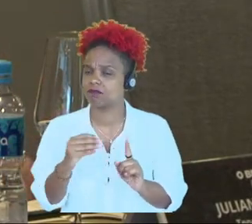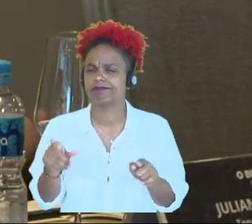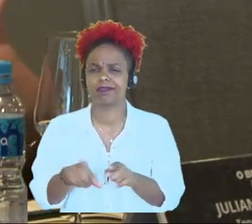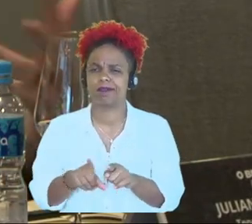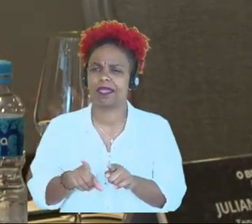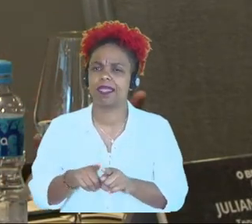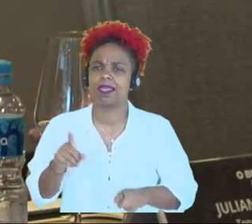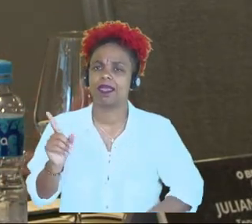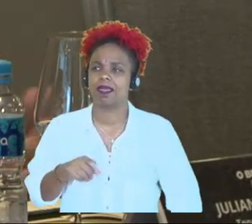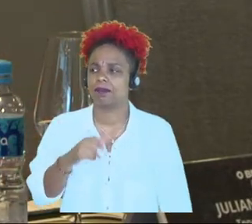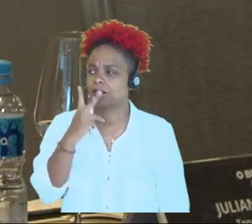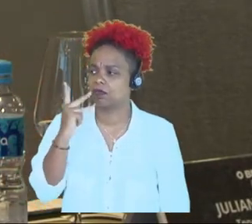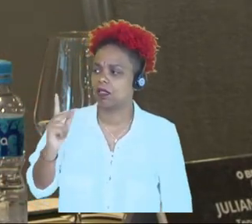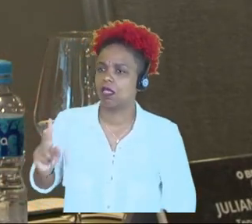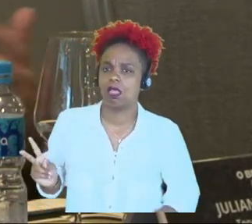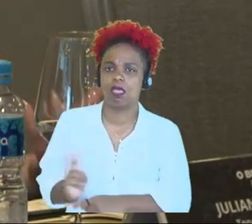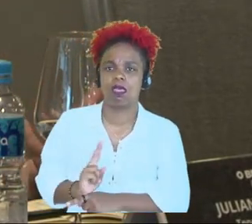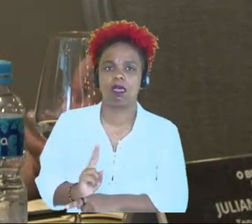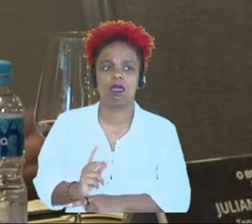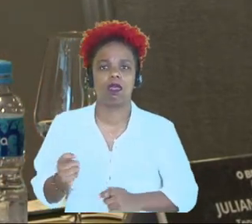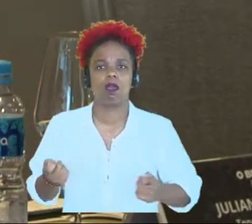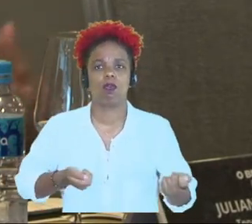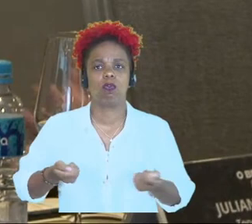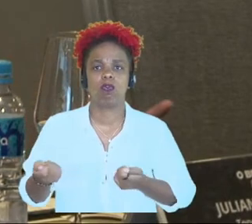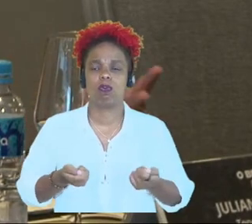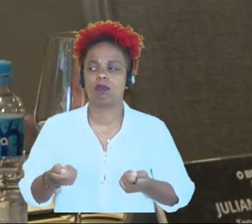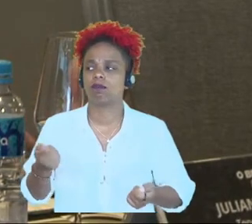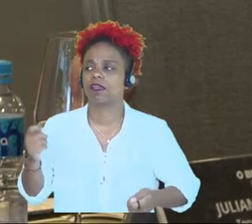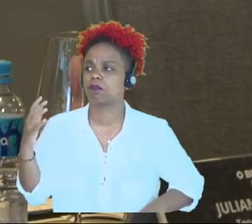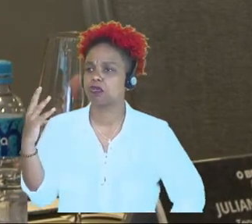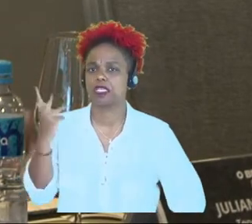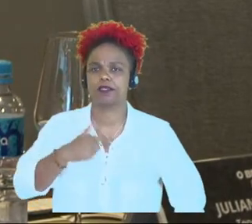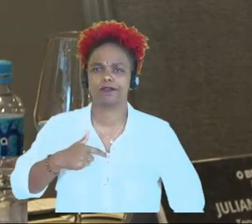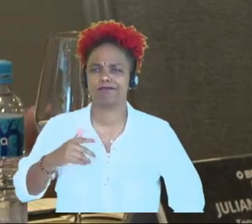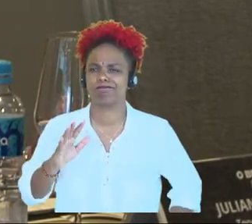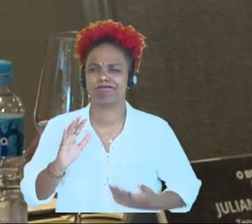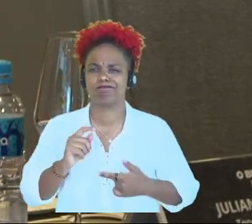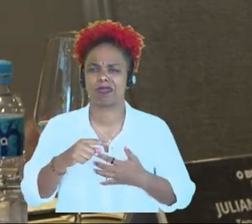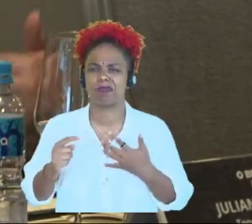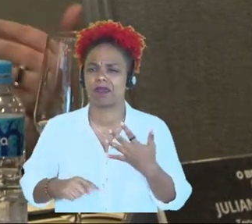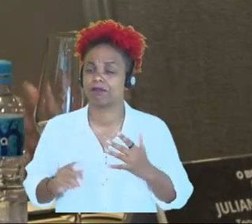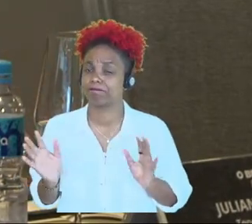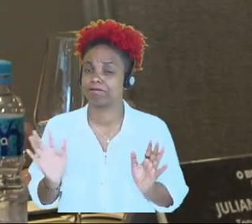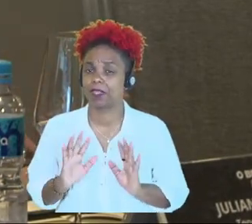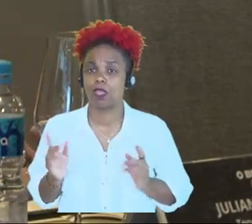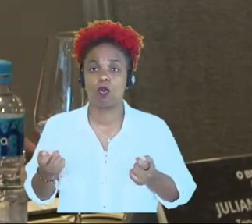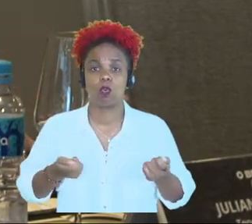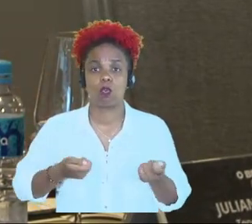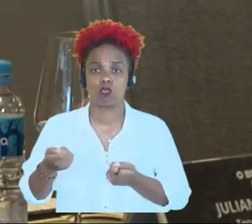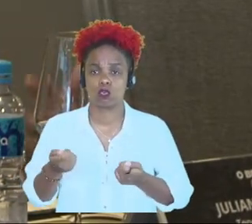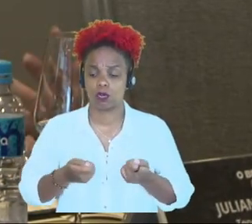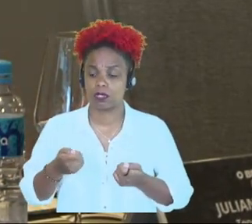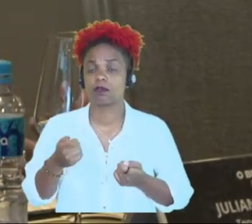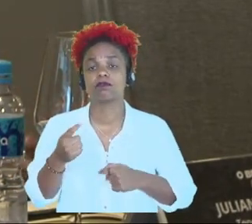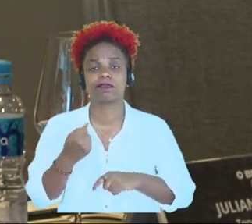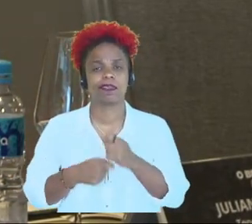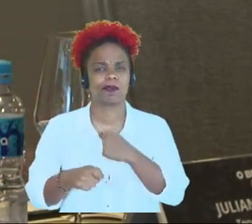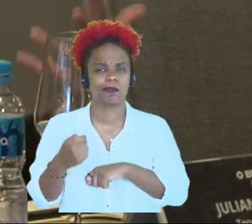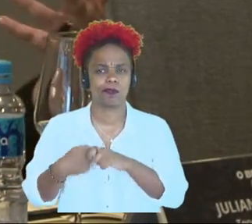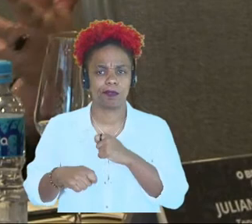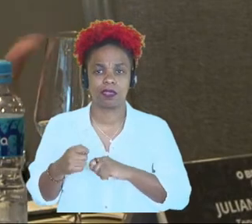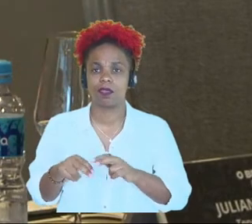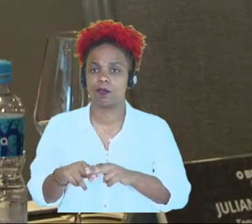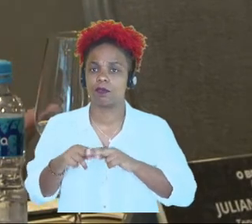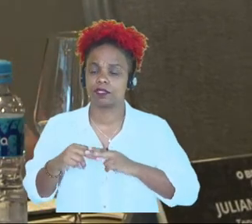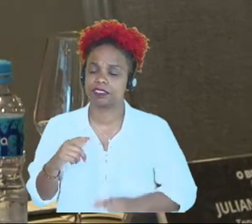ser fiscalista, de você querer arrumar as contas só para ficar bonito, etc. É uma questão de você ter controle da situação econômica, justamente para que os